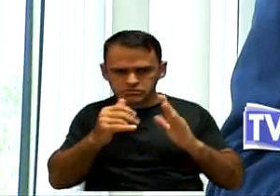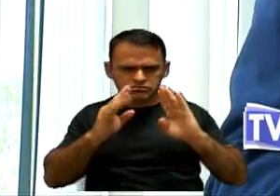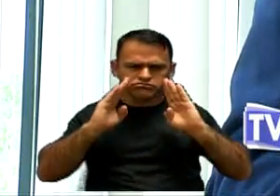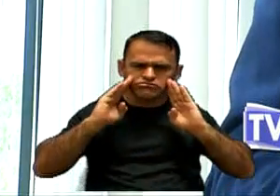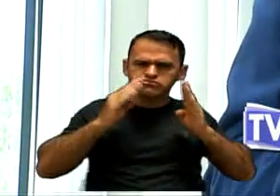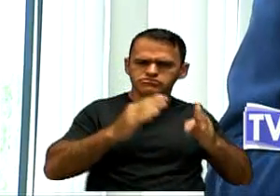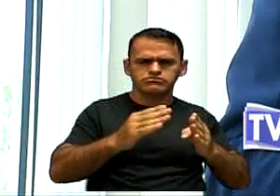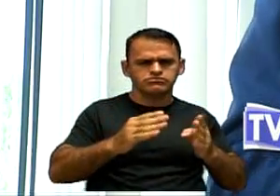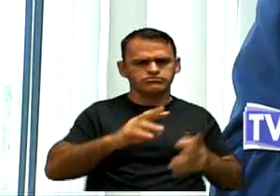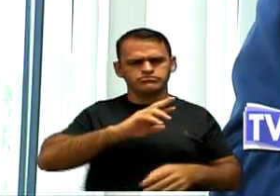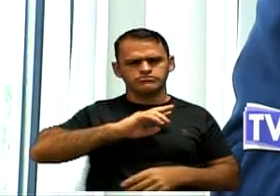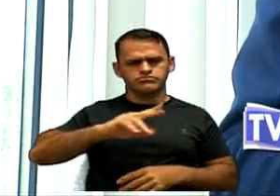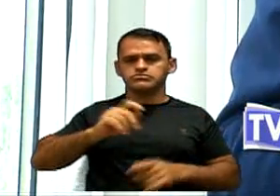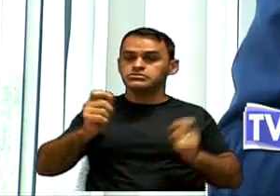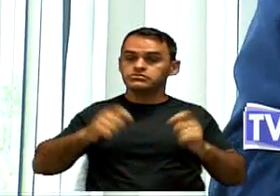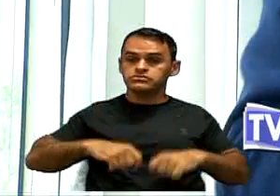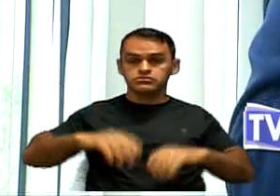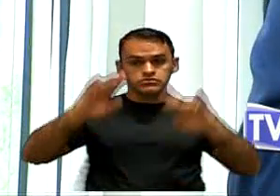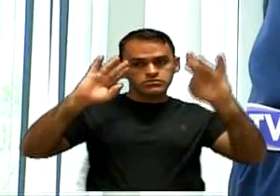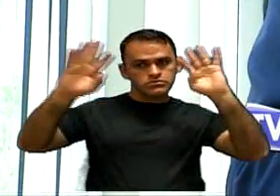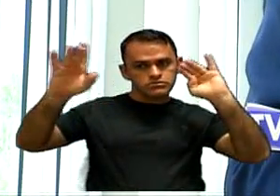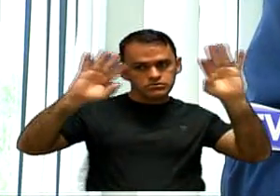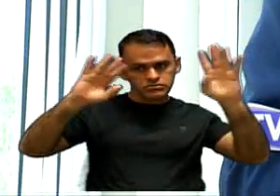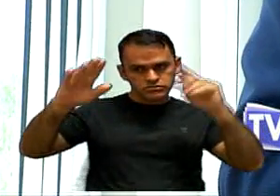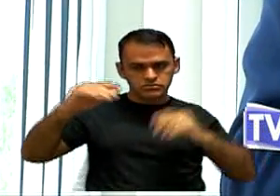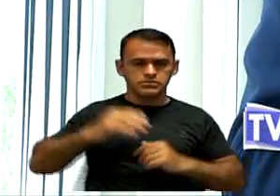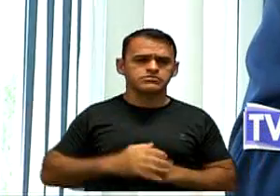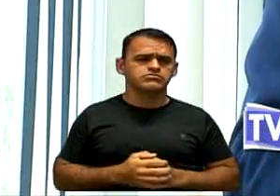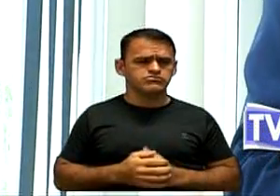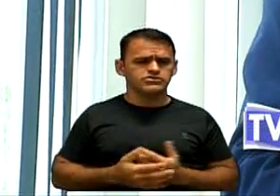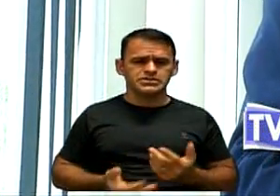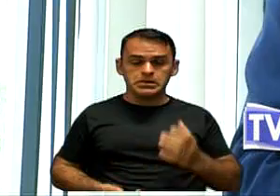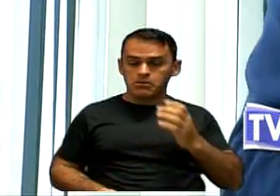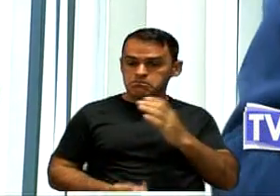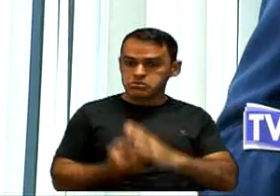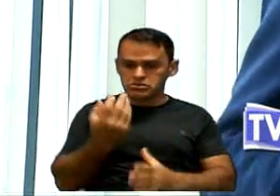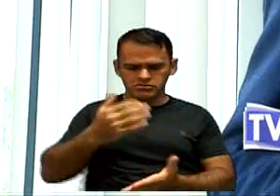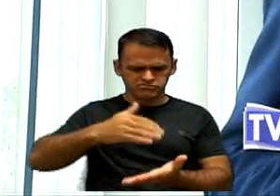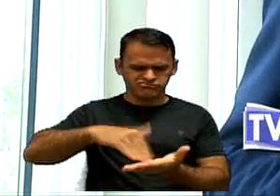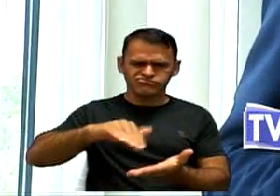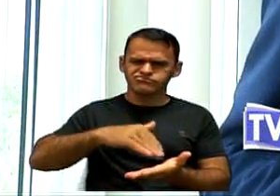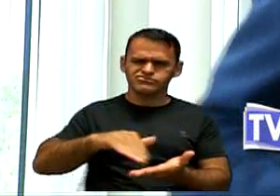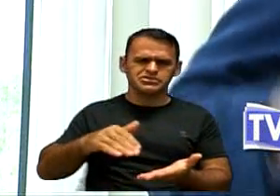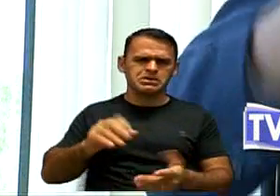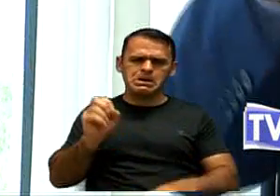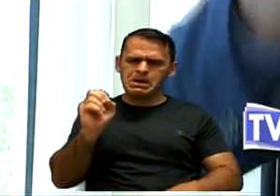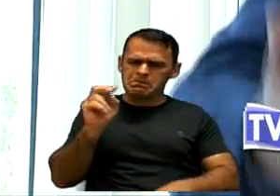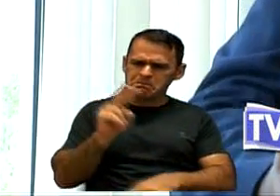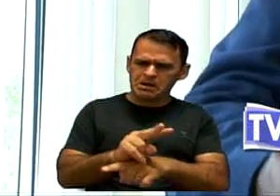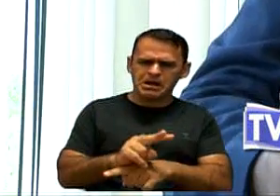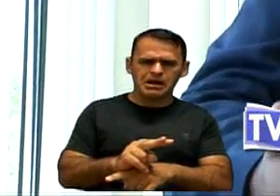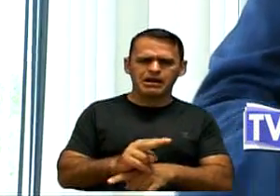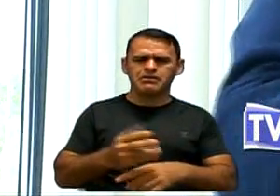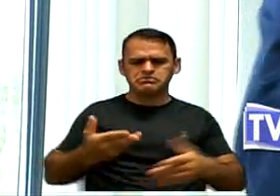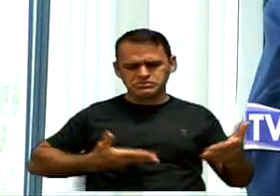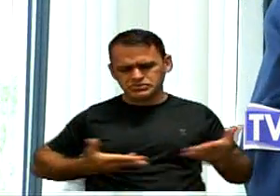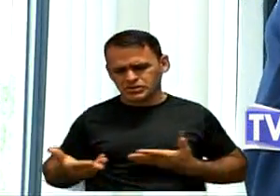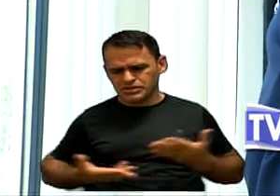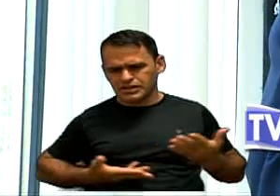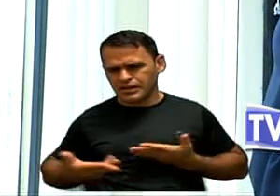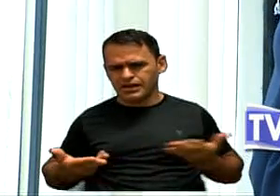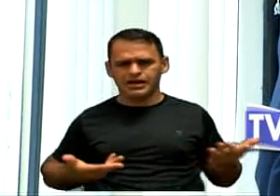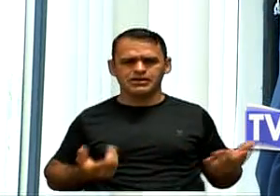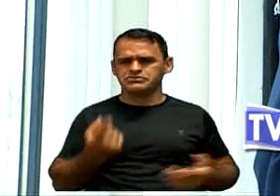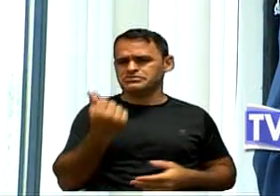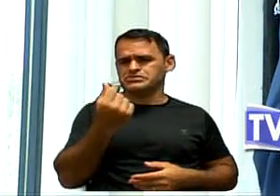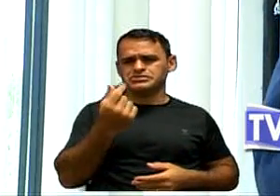Vossa Excelência de fazer uma reflexão nesse sentido. Porque criar a secretaria sem ter cargos, para ter operadores, para realizar a